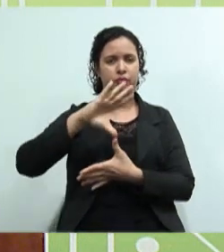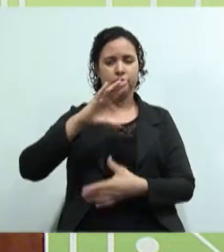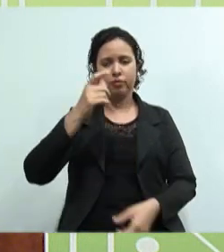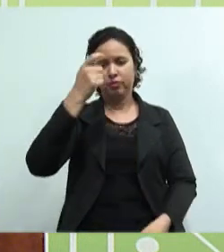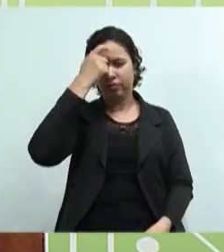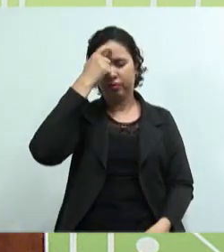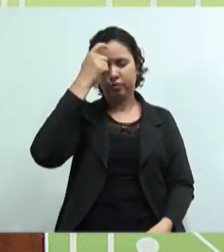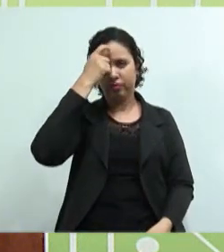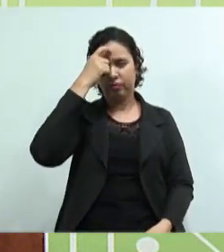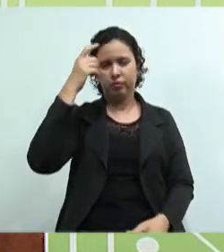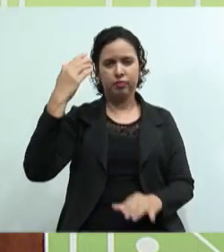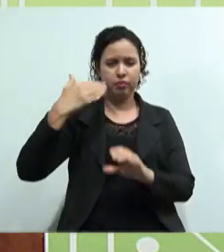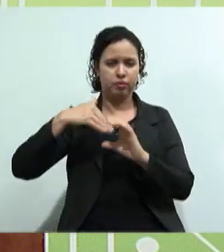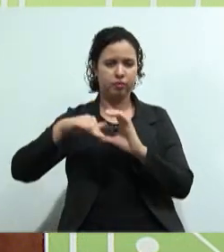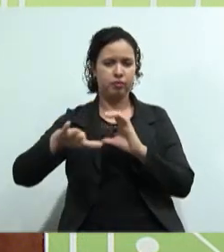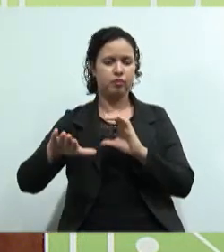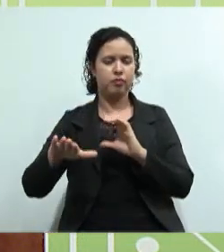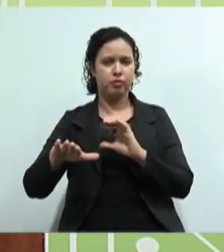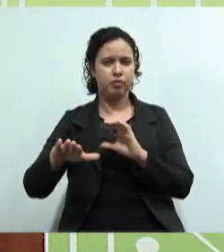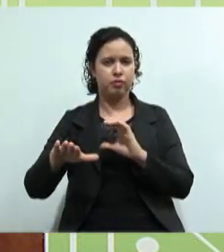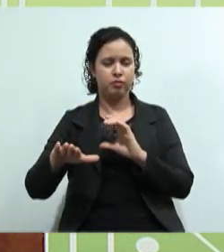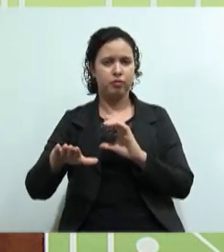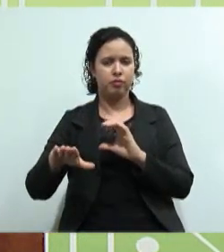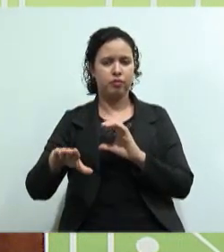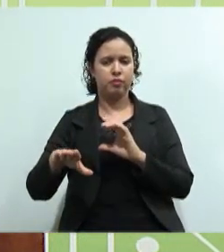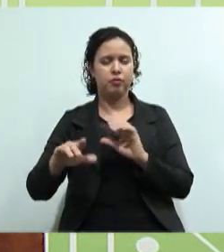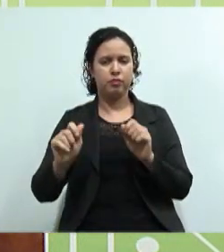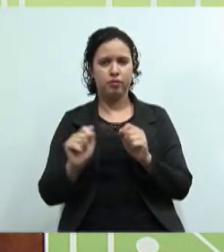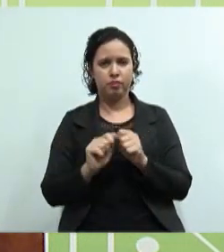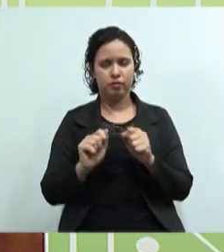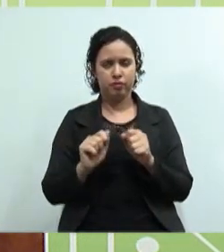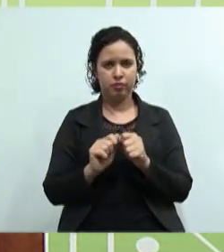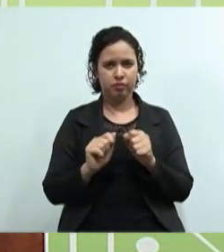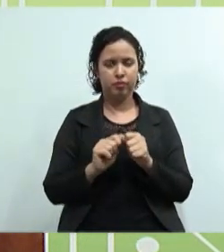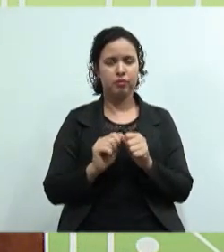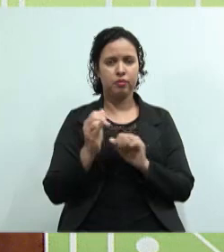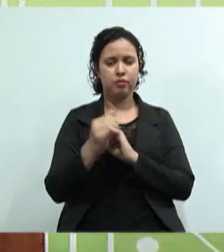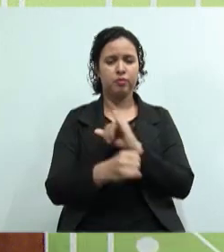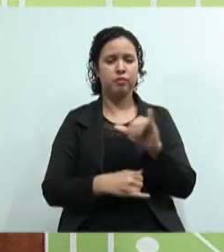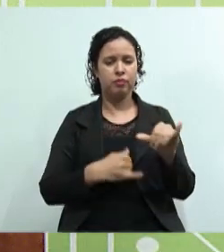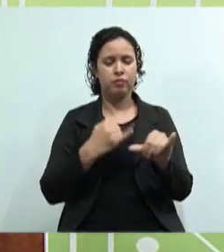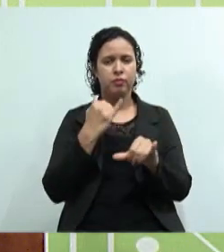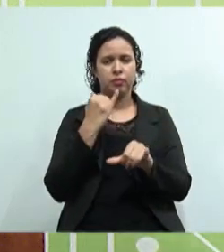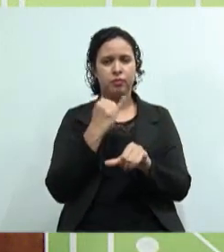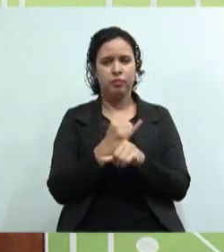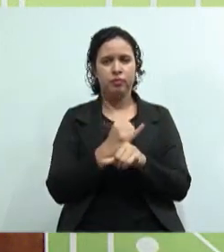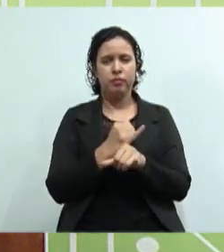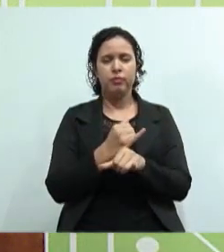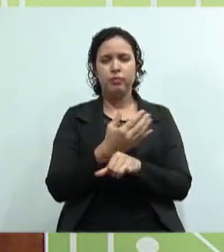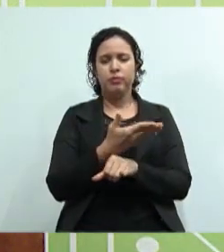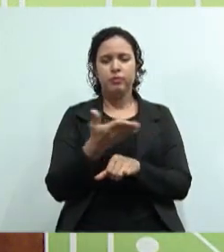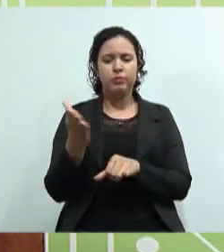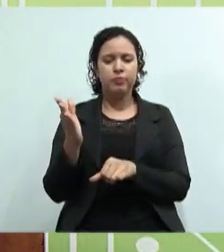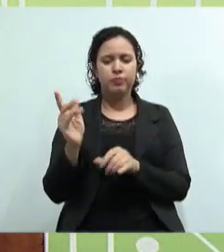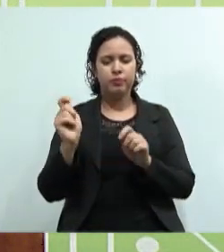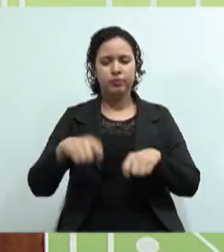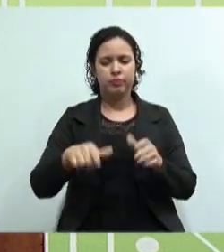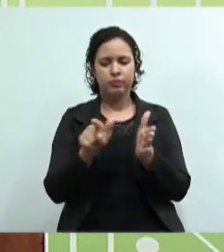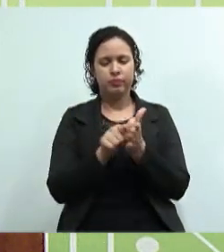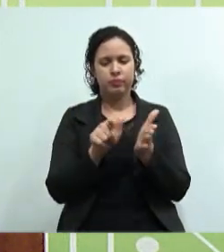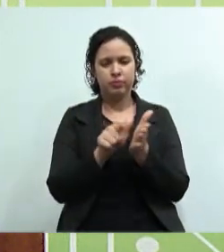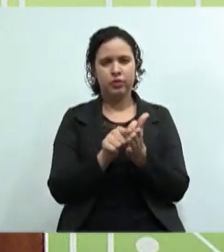eu vou disponibilizar ele também, tá? Ele foi construído na internet, mas o de vocês podem construir numa folha em